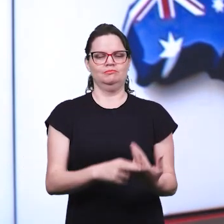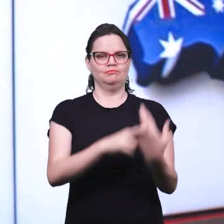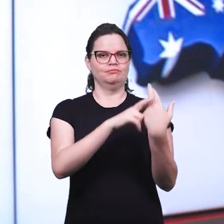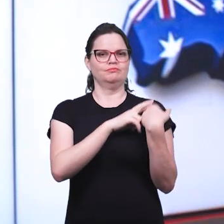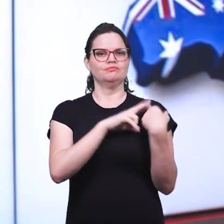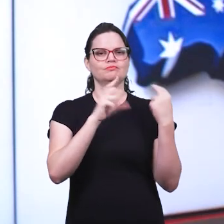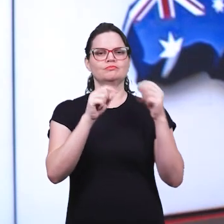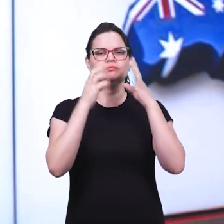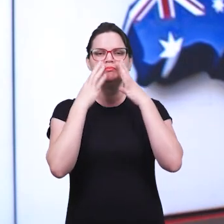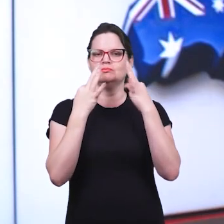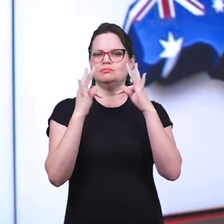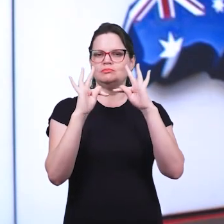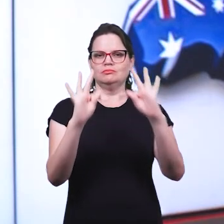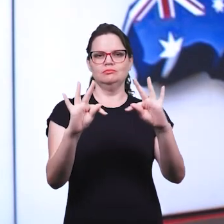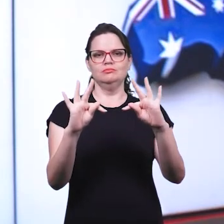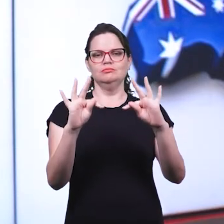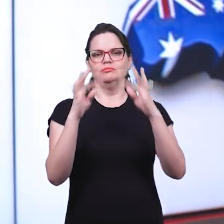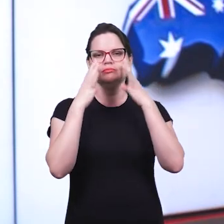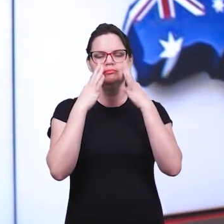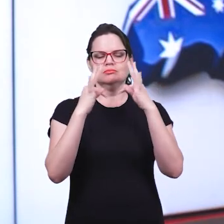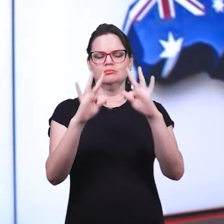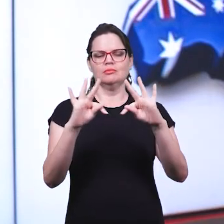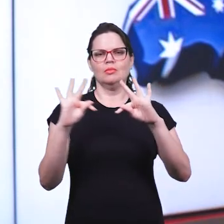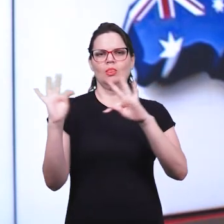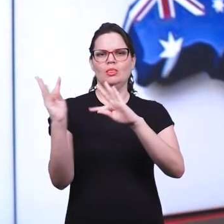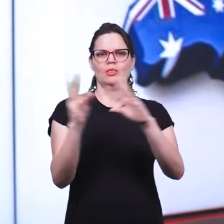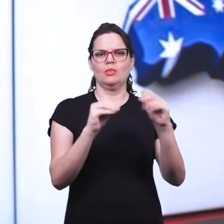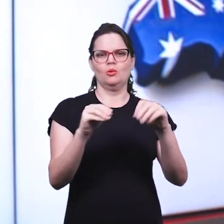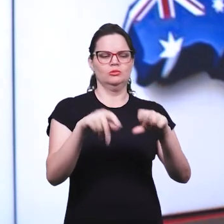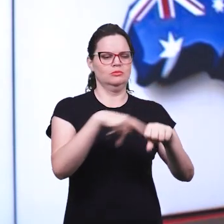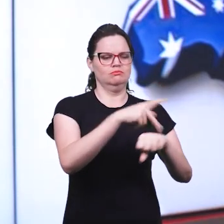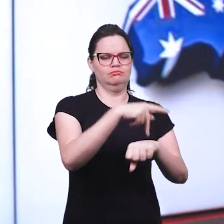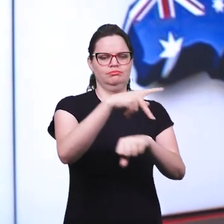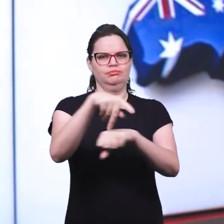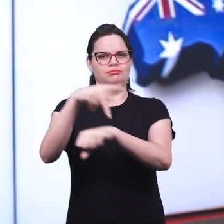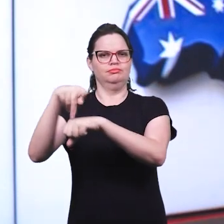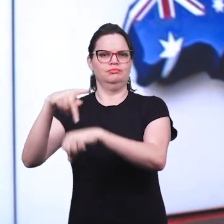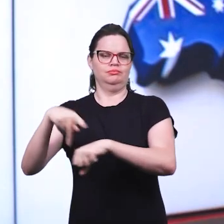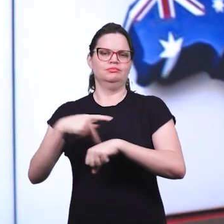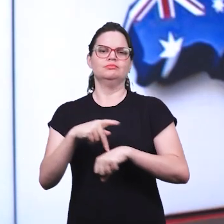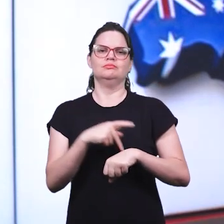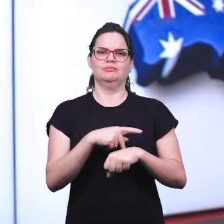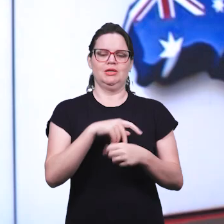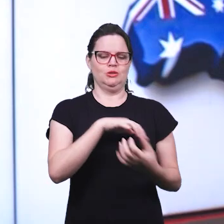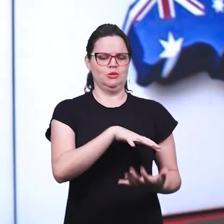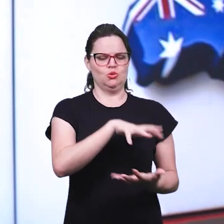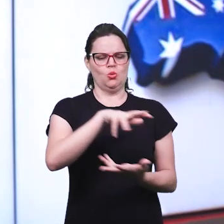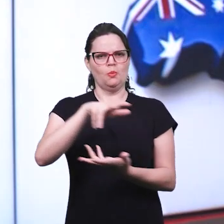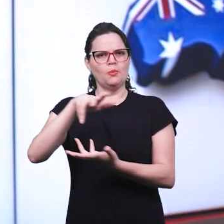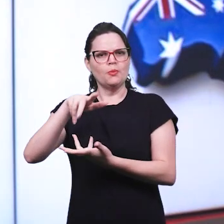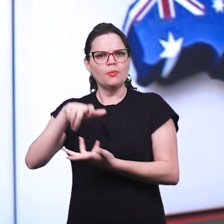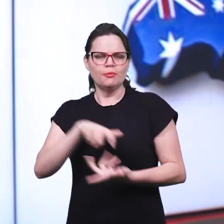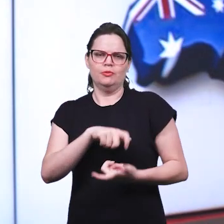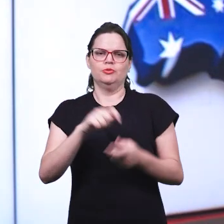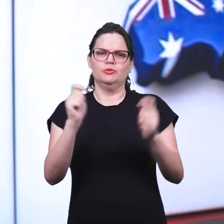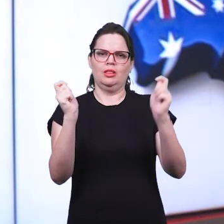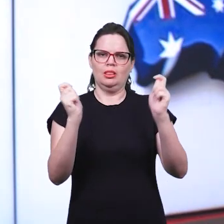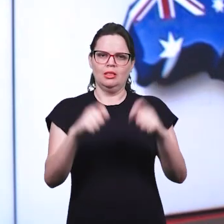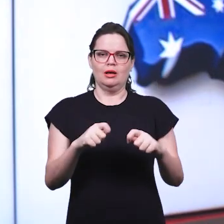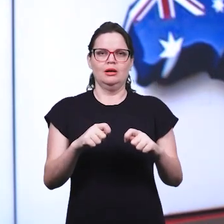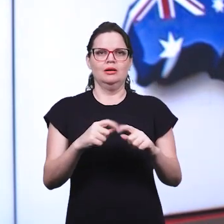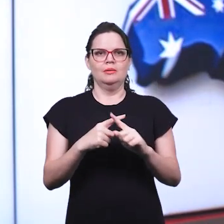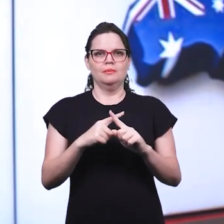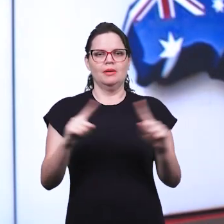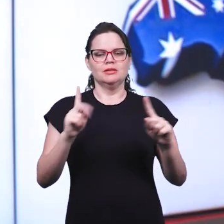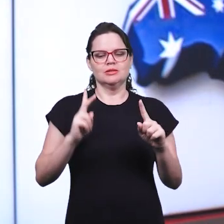de testemunhar em toda parte do mundo de que o Espírito Santo